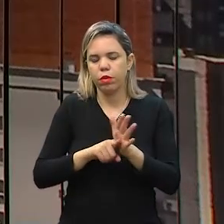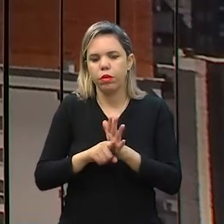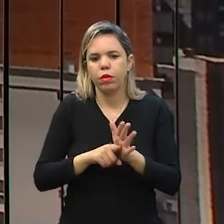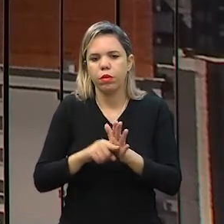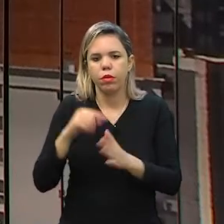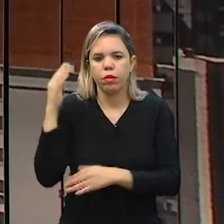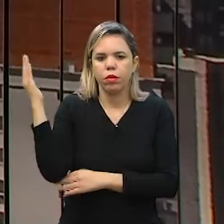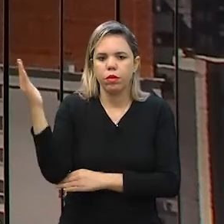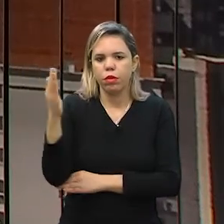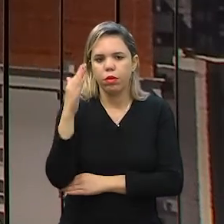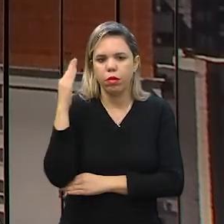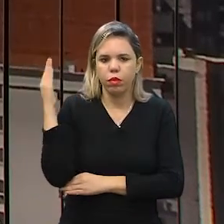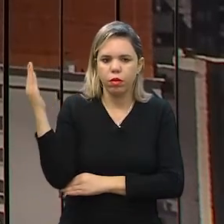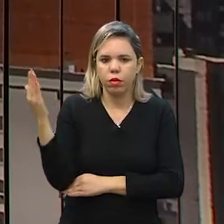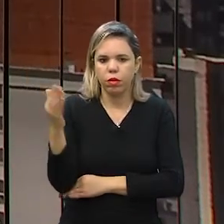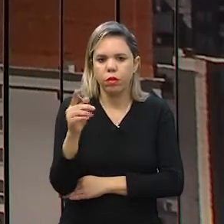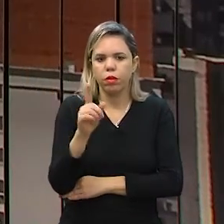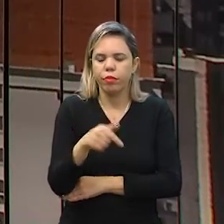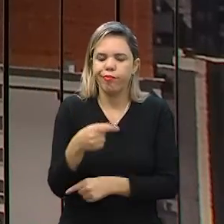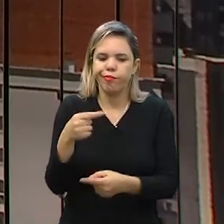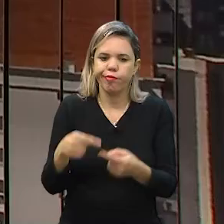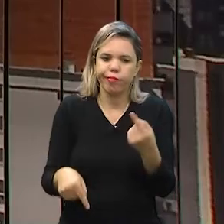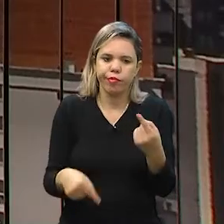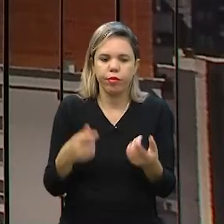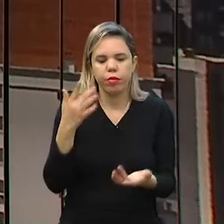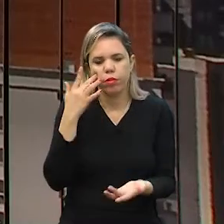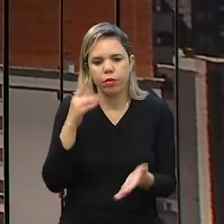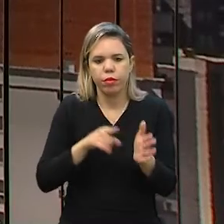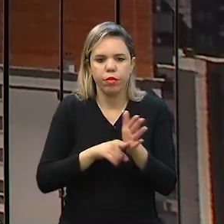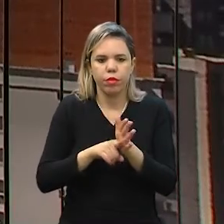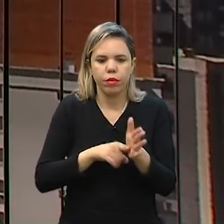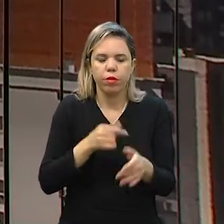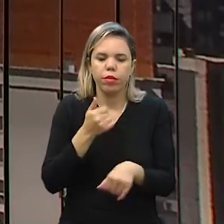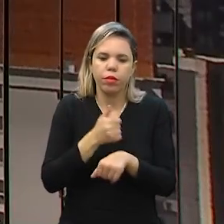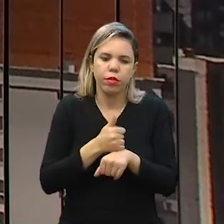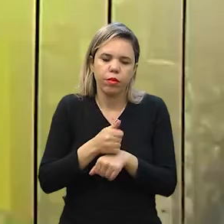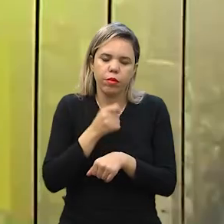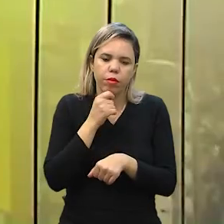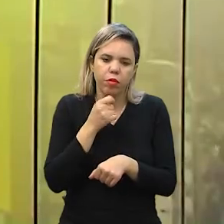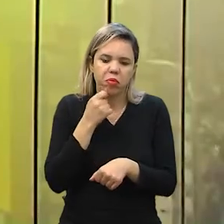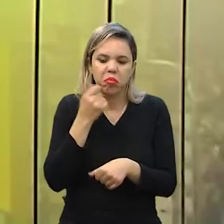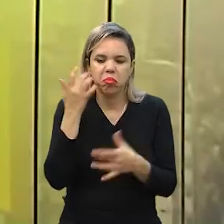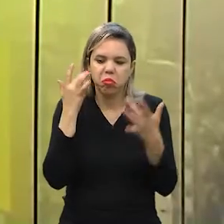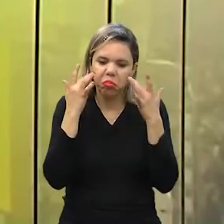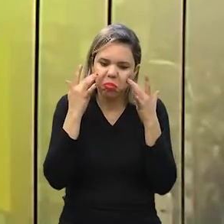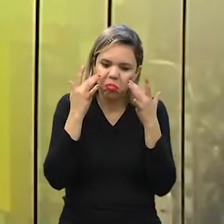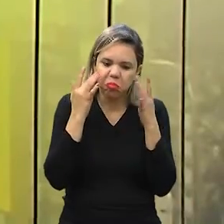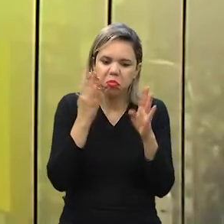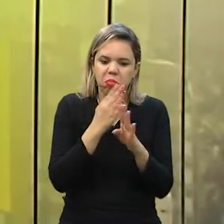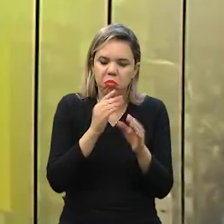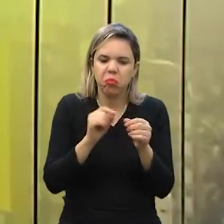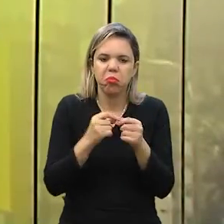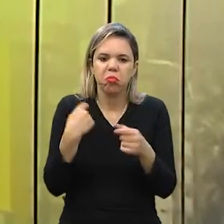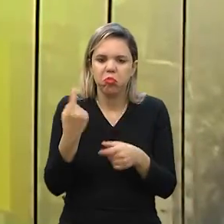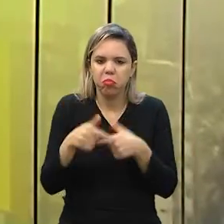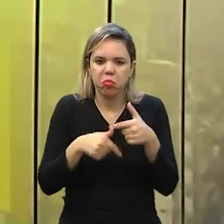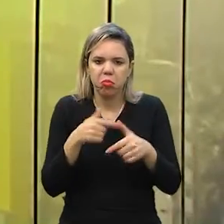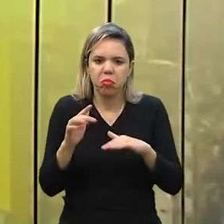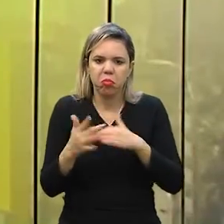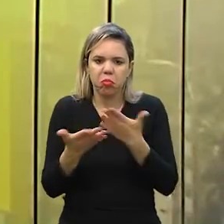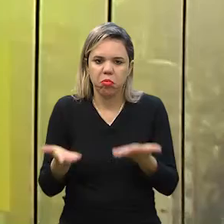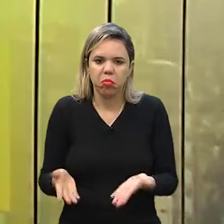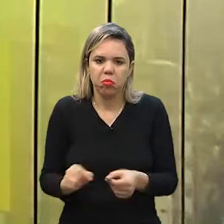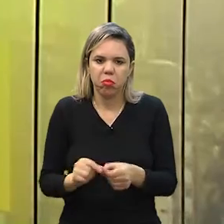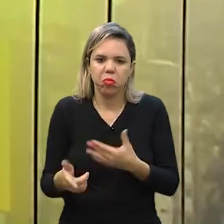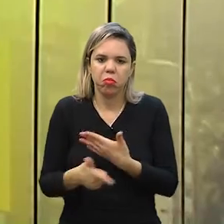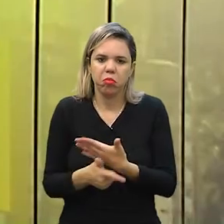O clima, como eu disse, ainda é incerto, né? Os pesquisadores ainda estão pisando em ovos, nós também da mídia estamos aqui para